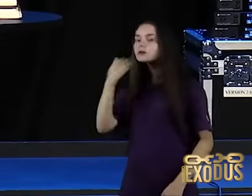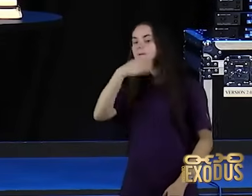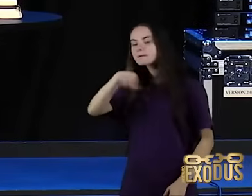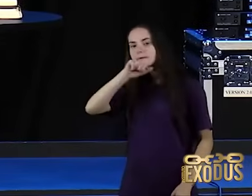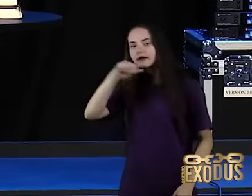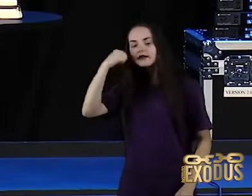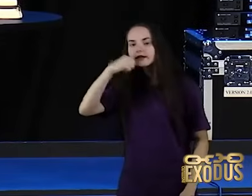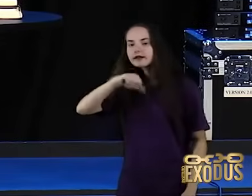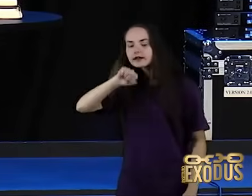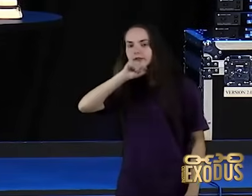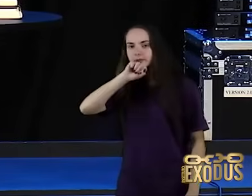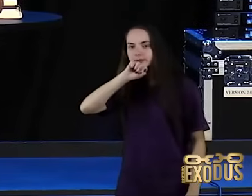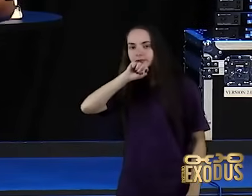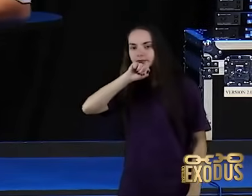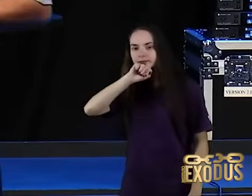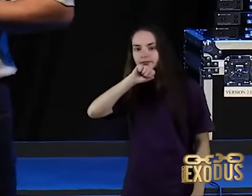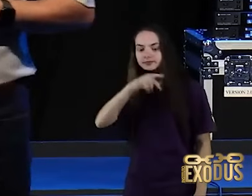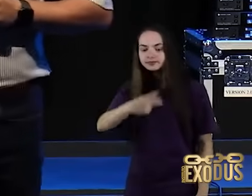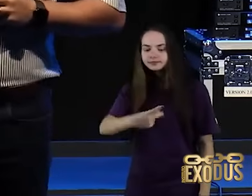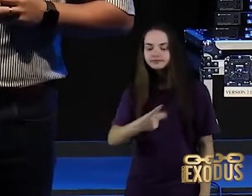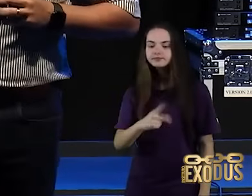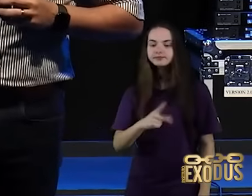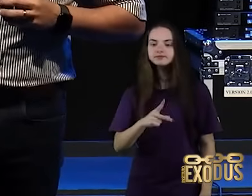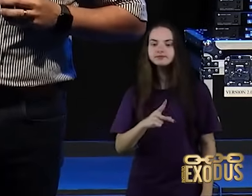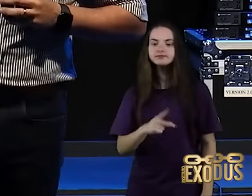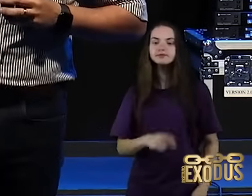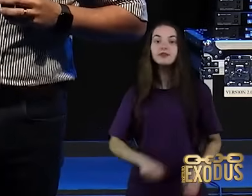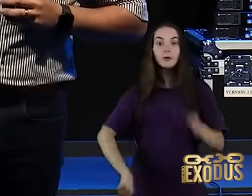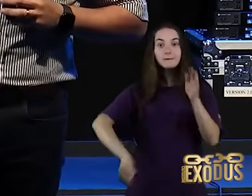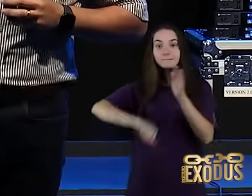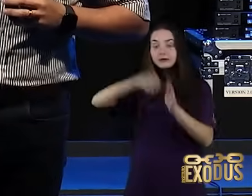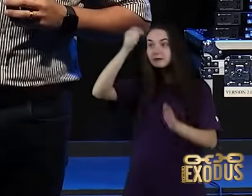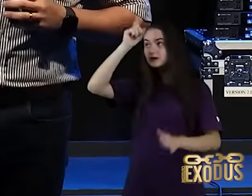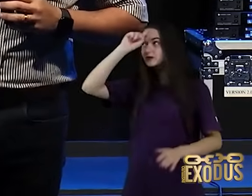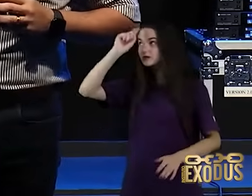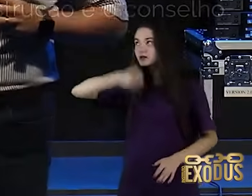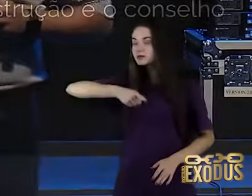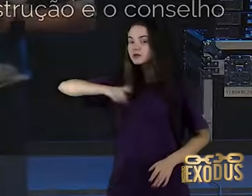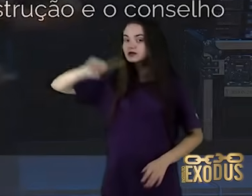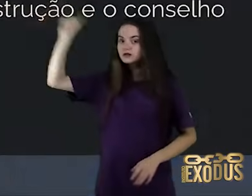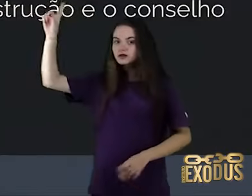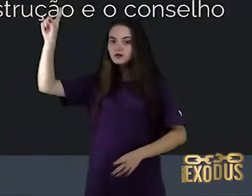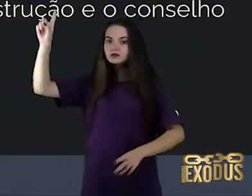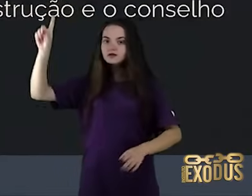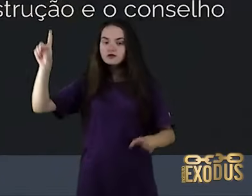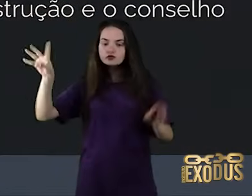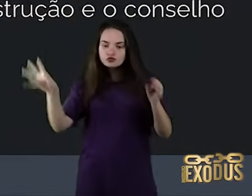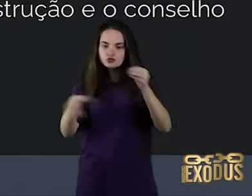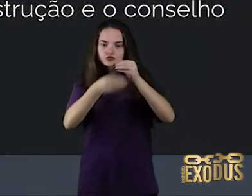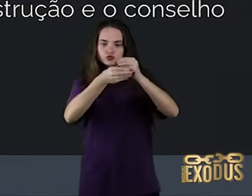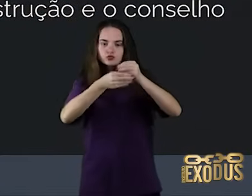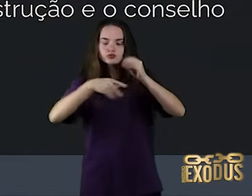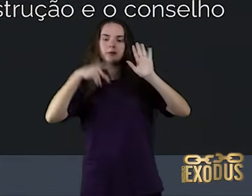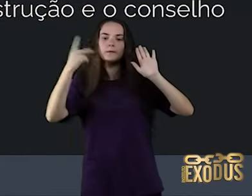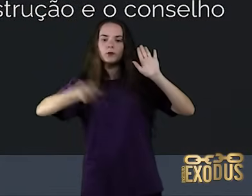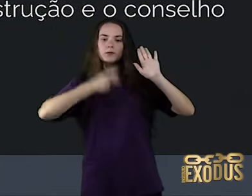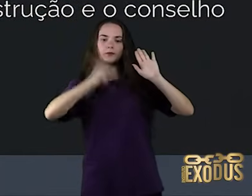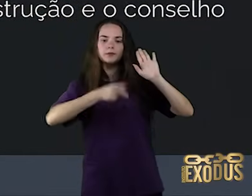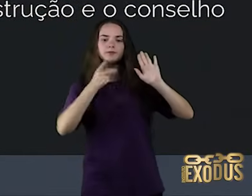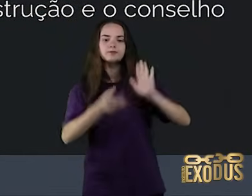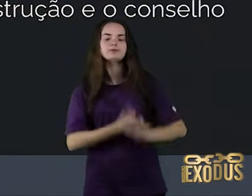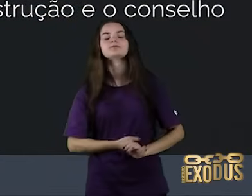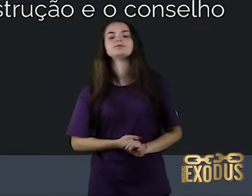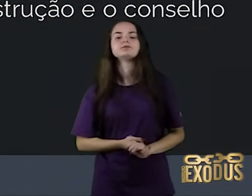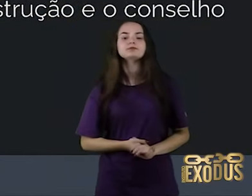a tua mãe este é o primeiro mandamento com promessa para que tudo te corra bem e Tenhas Longa Vida sobre a terra